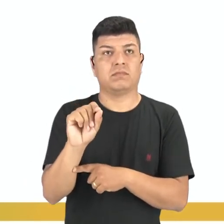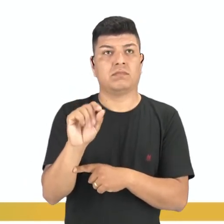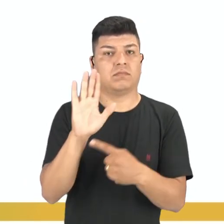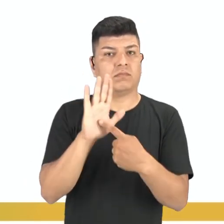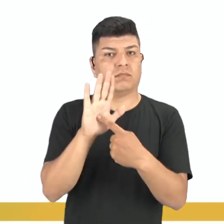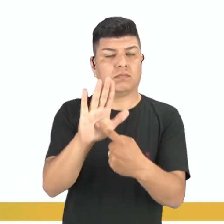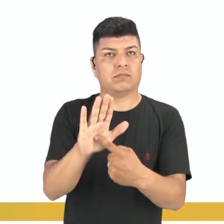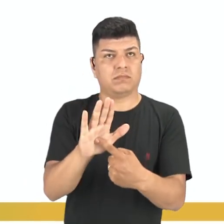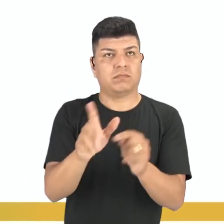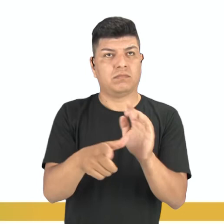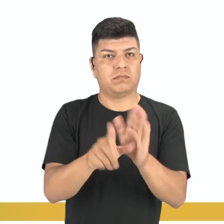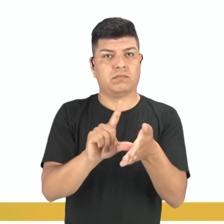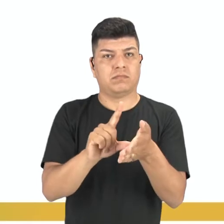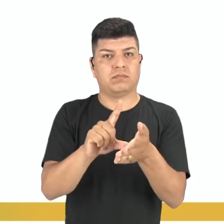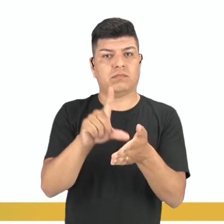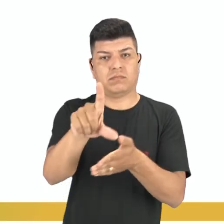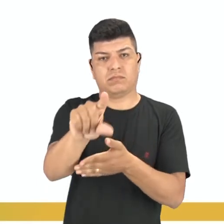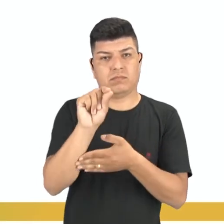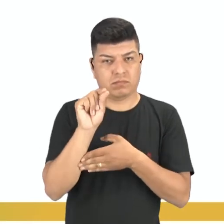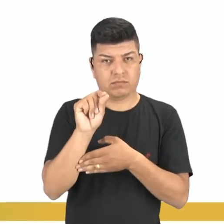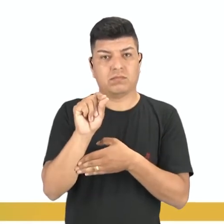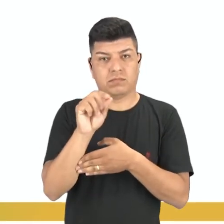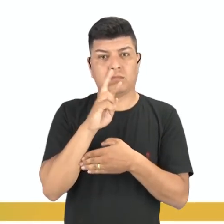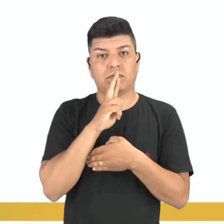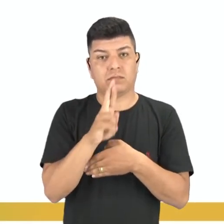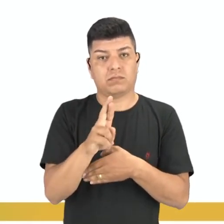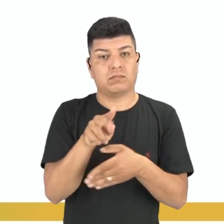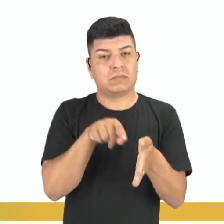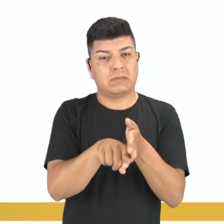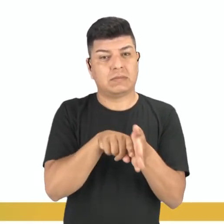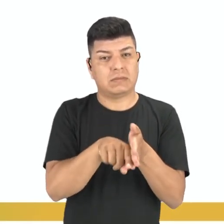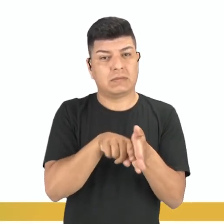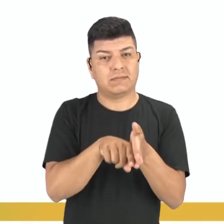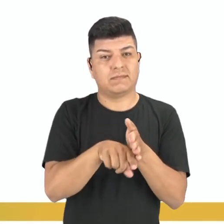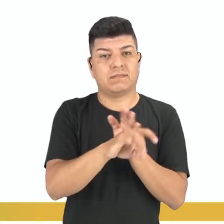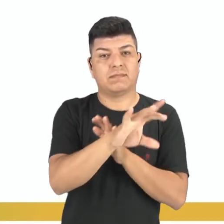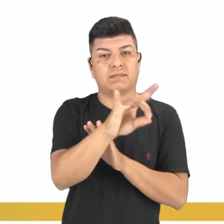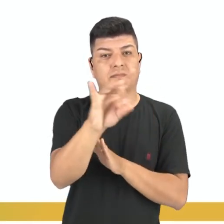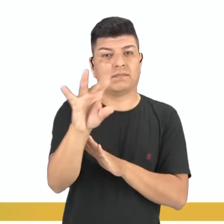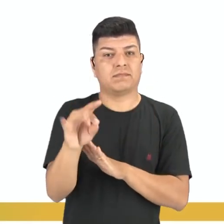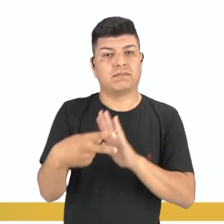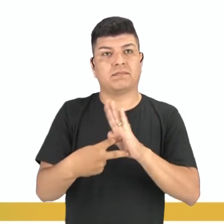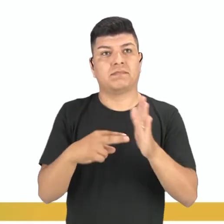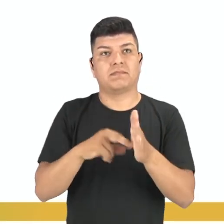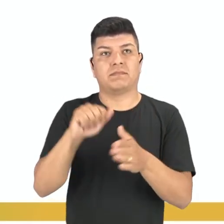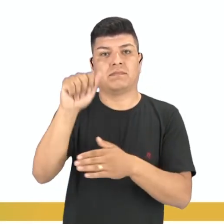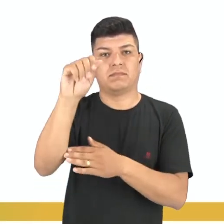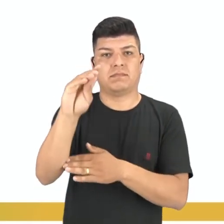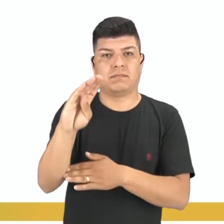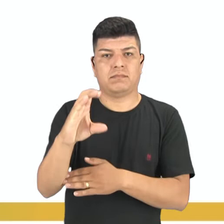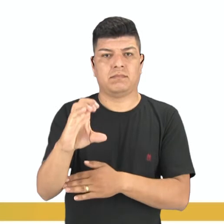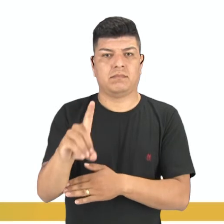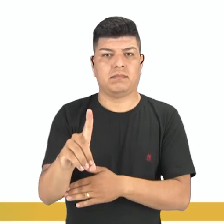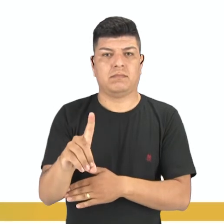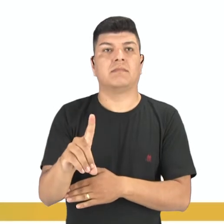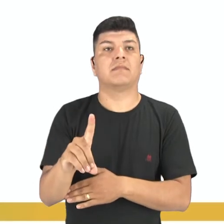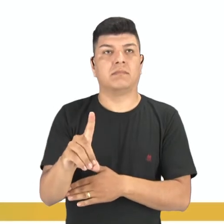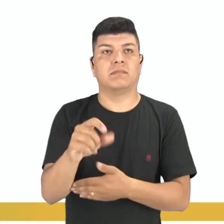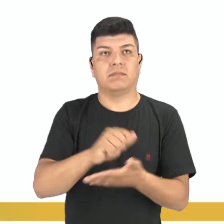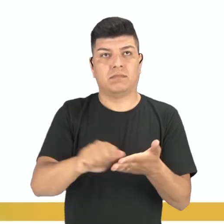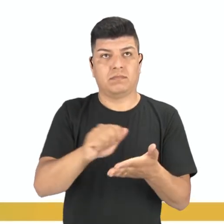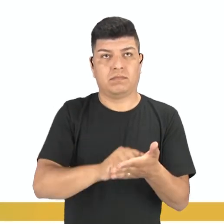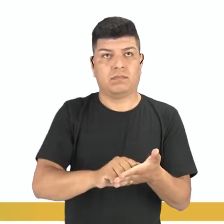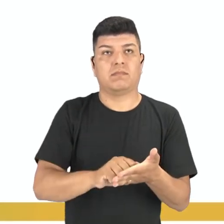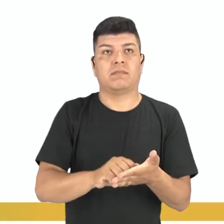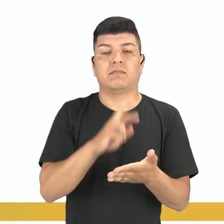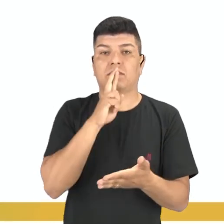então eu já deixo para você antes de você marca alternativa você pesquisar que que é cada temos Zinho a letra a b c d e colocar no